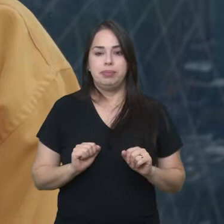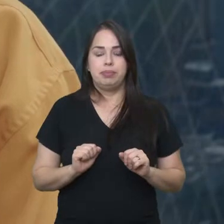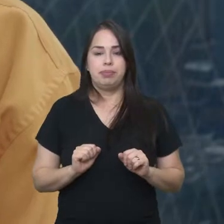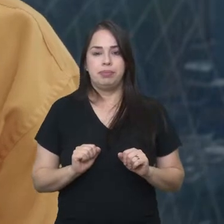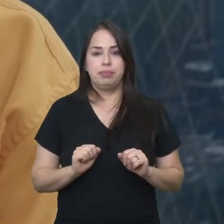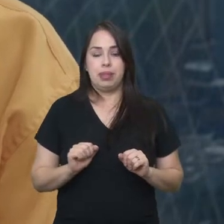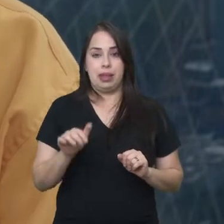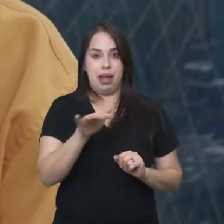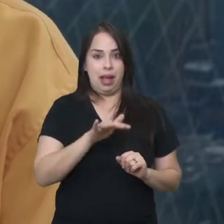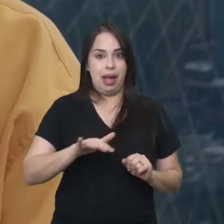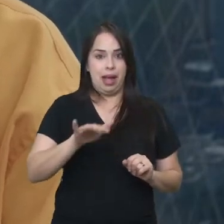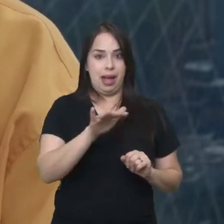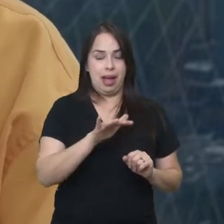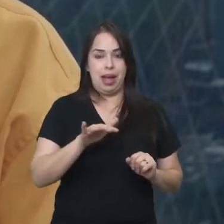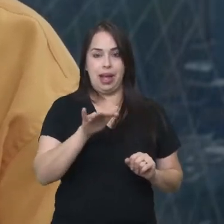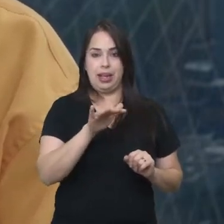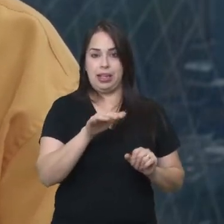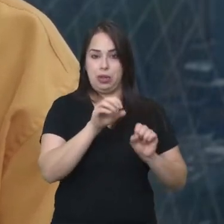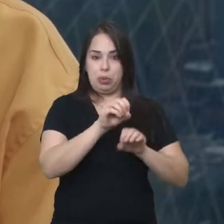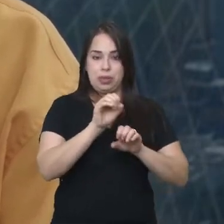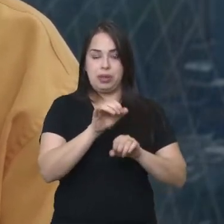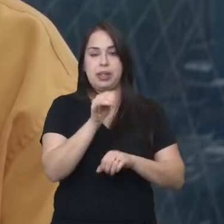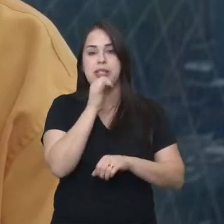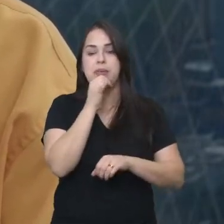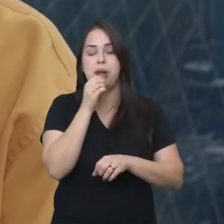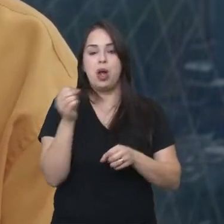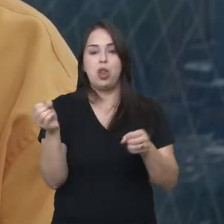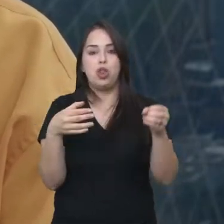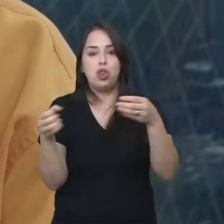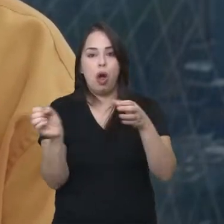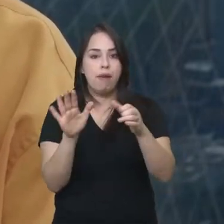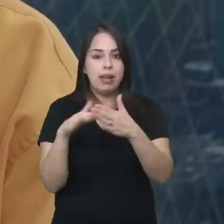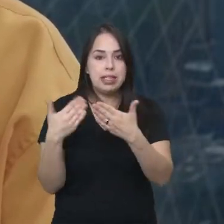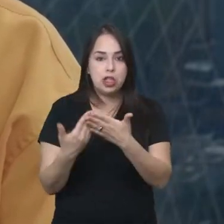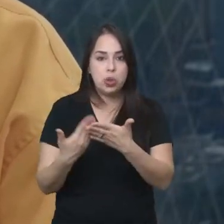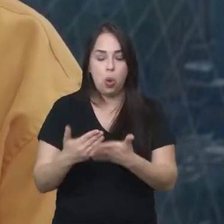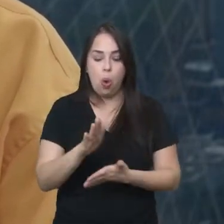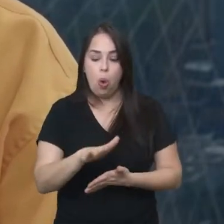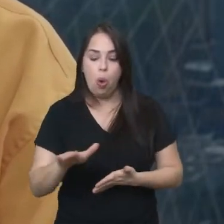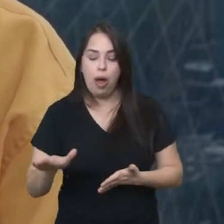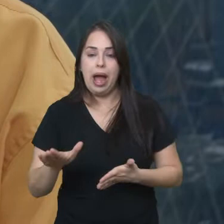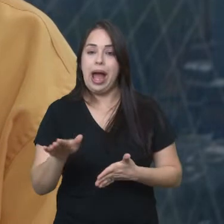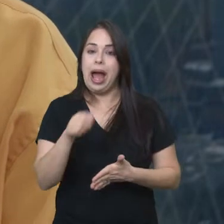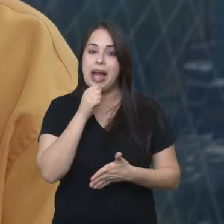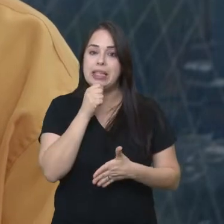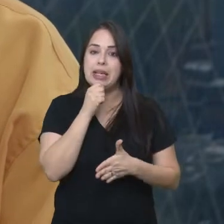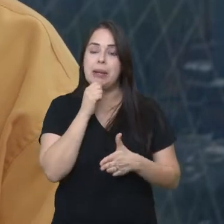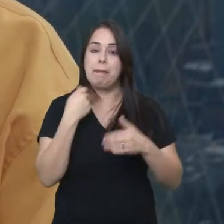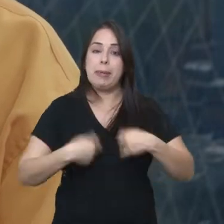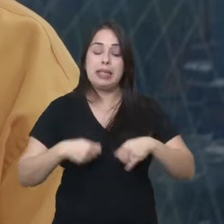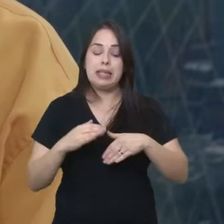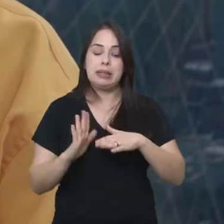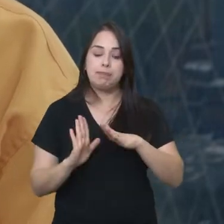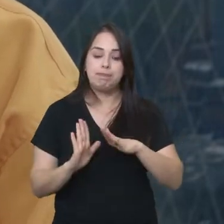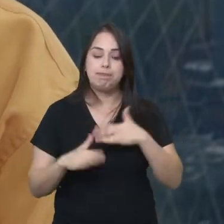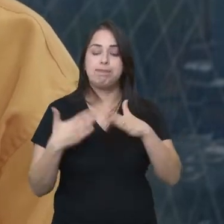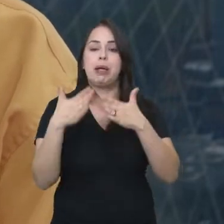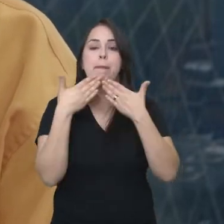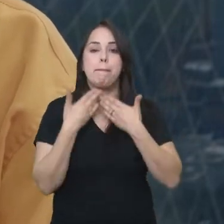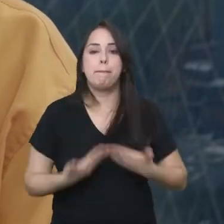dentro da educação, novas creches, né? Ainda tem muito que avançar, porque hoje a nossa realidade no